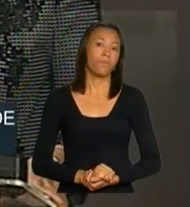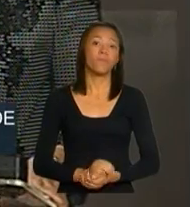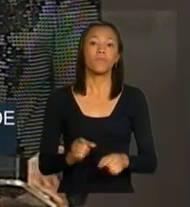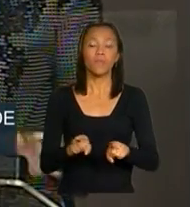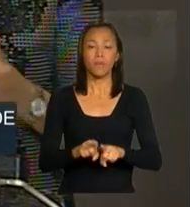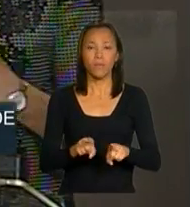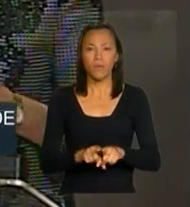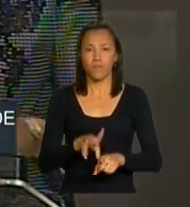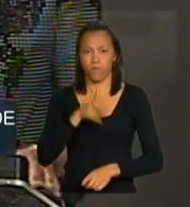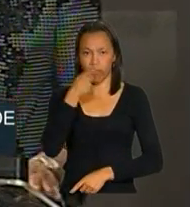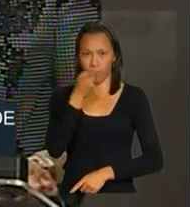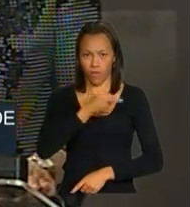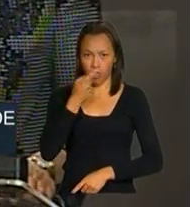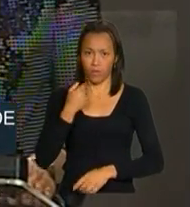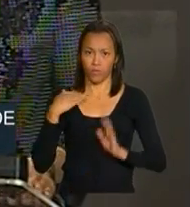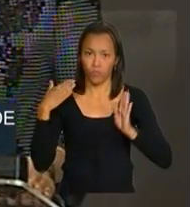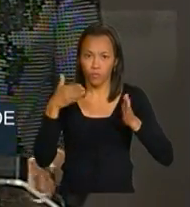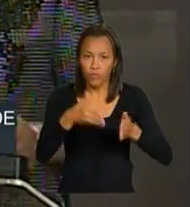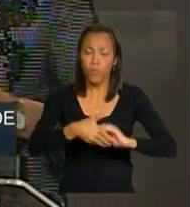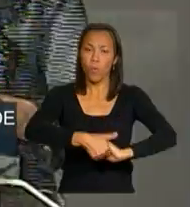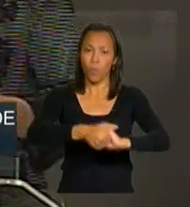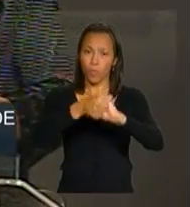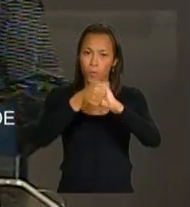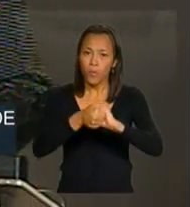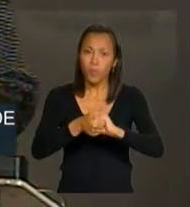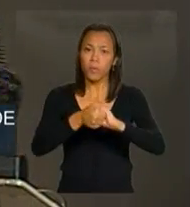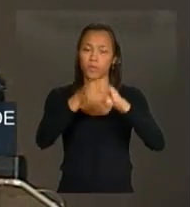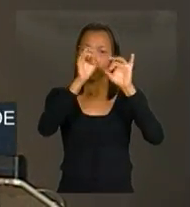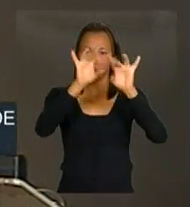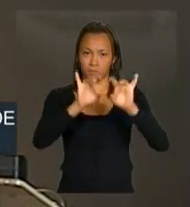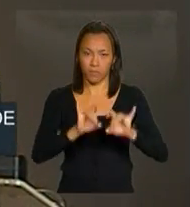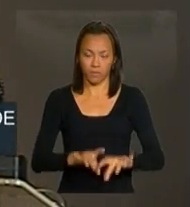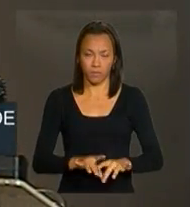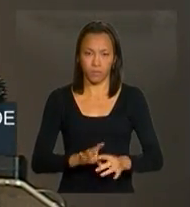foco o meu cumprimento especial